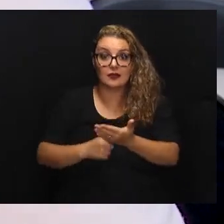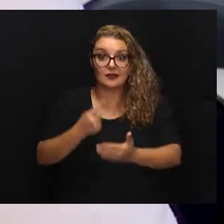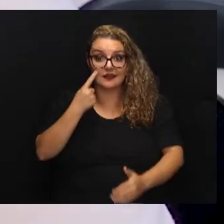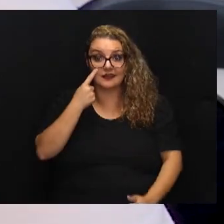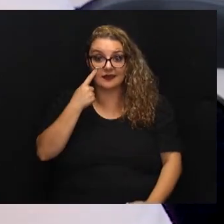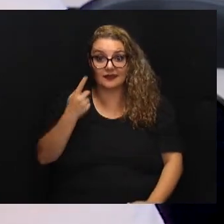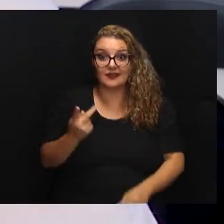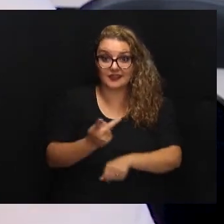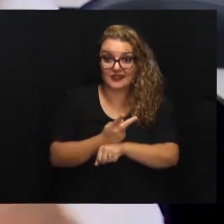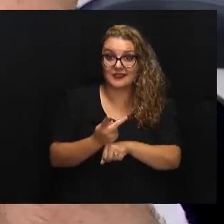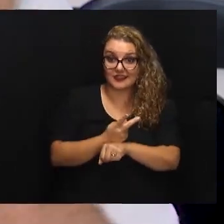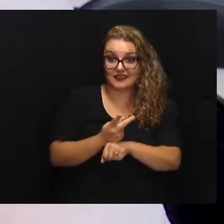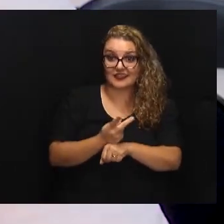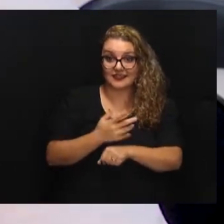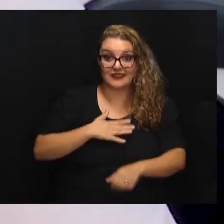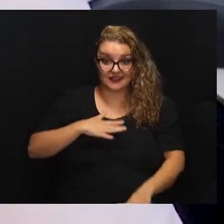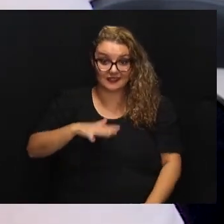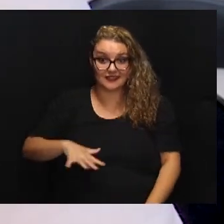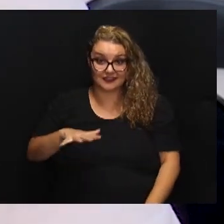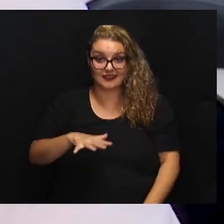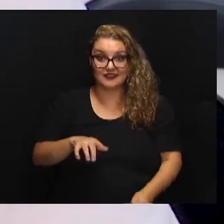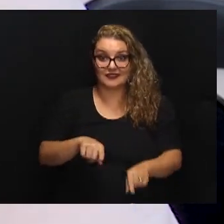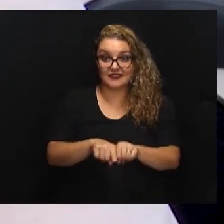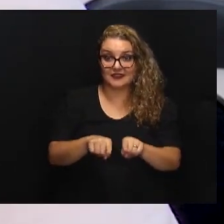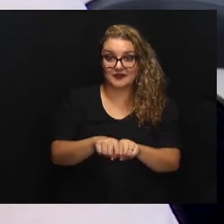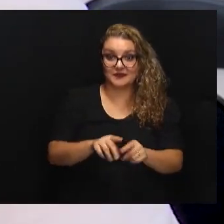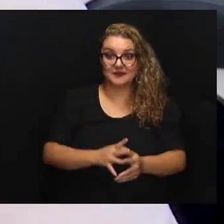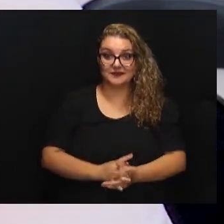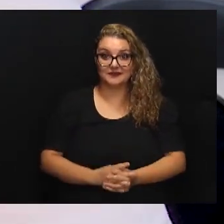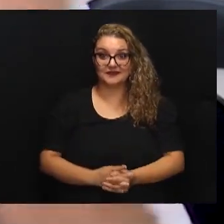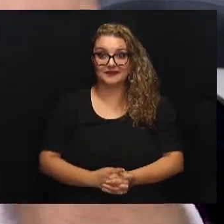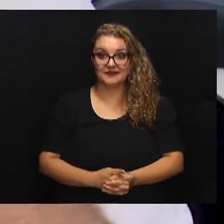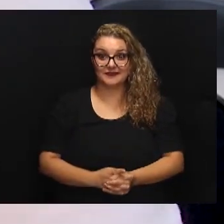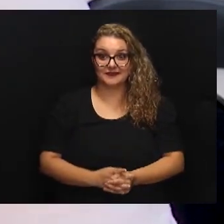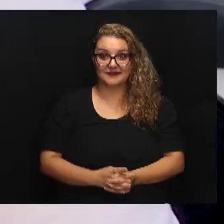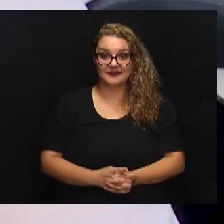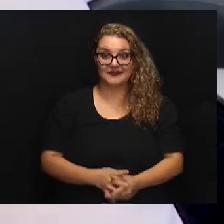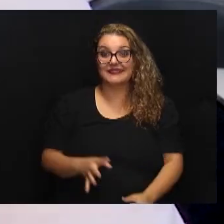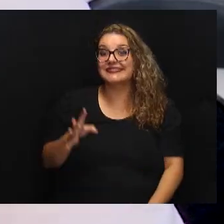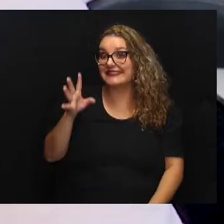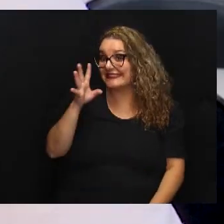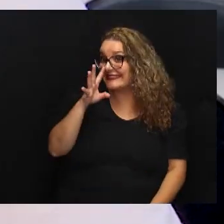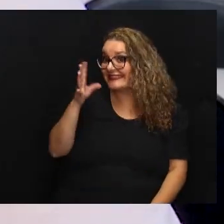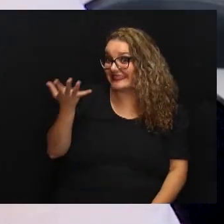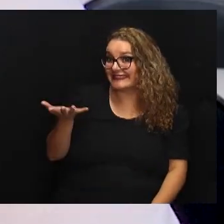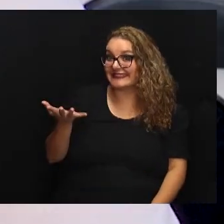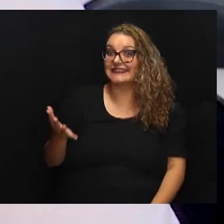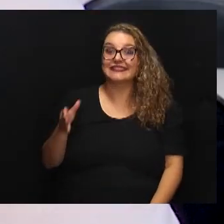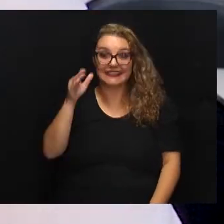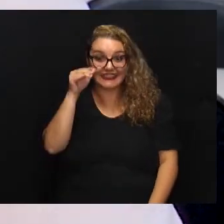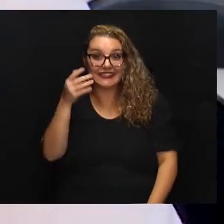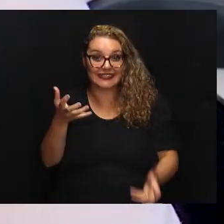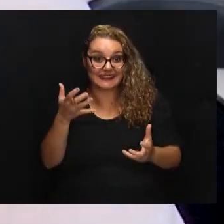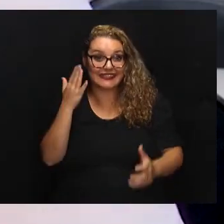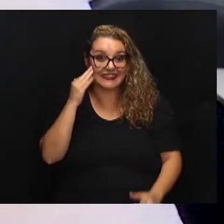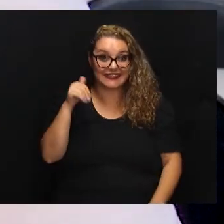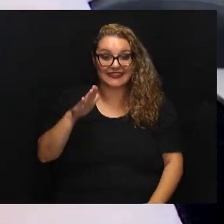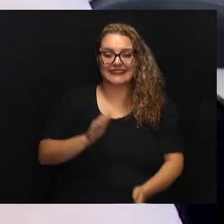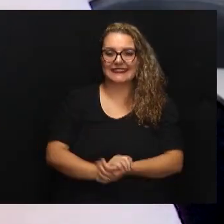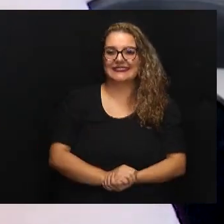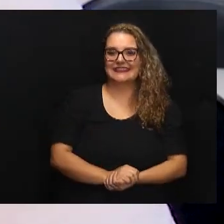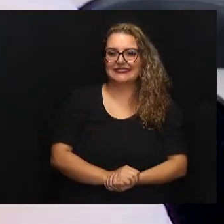né? Muitos livros. Eu vou até procurar um pouco sobre a minha área ali. E já fiquei